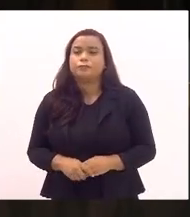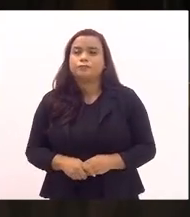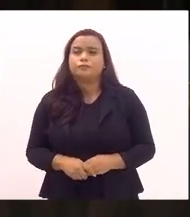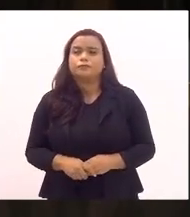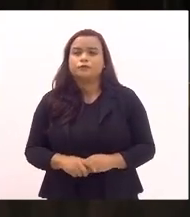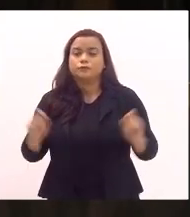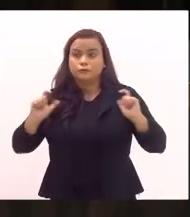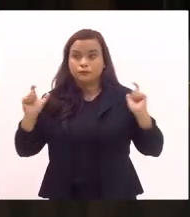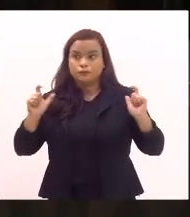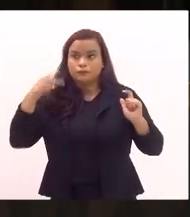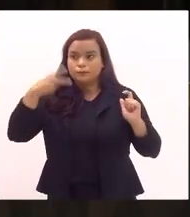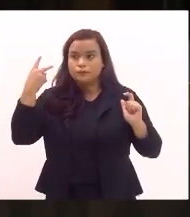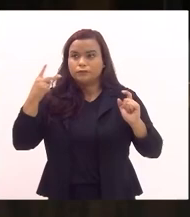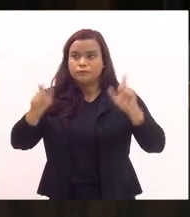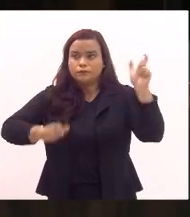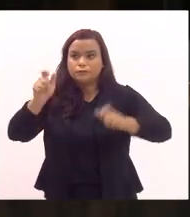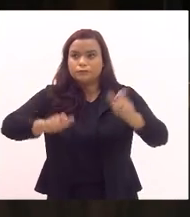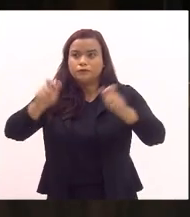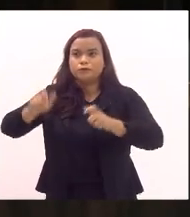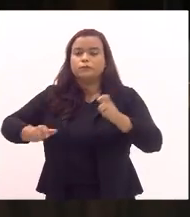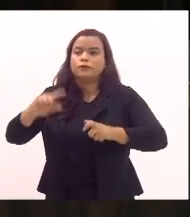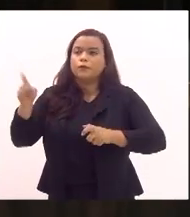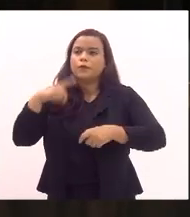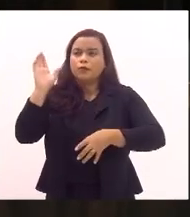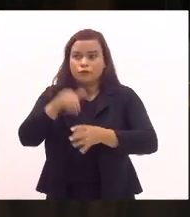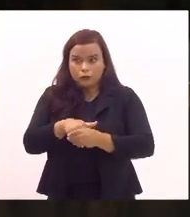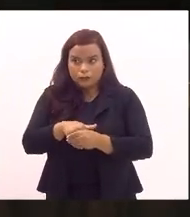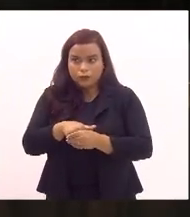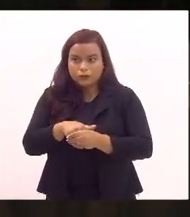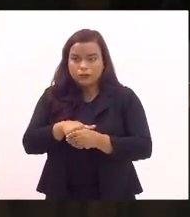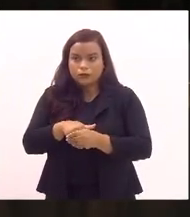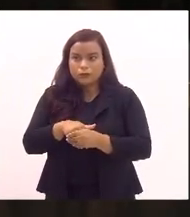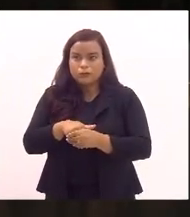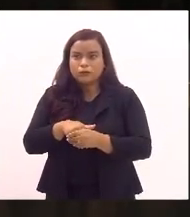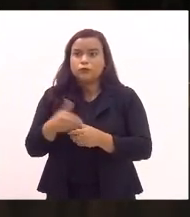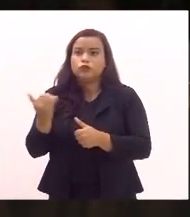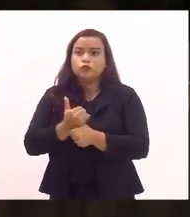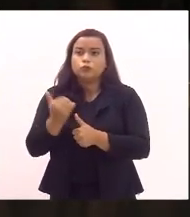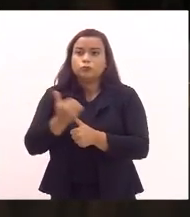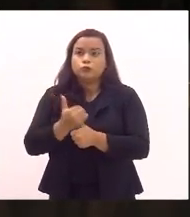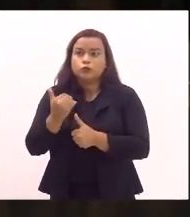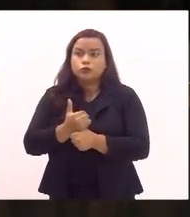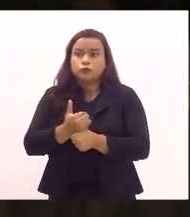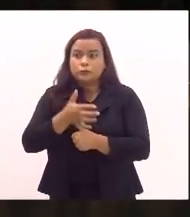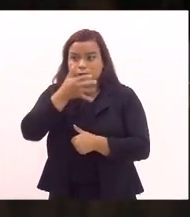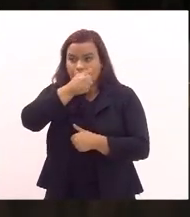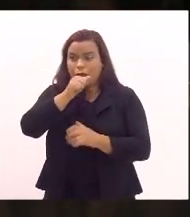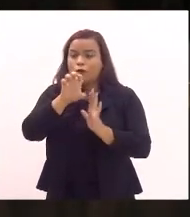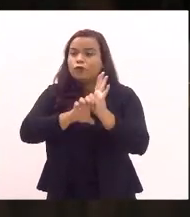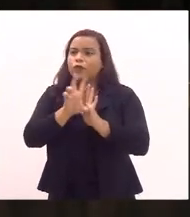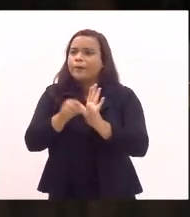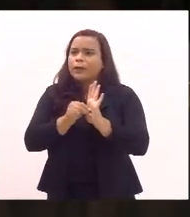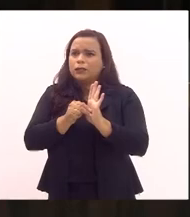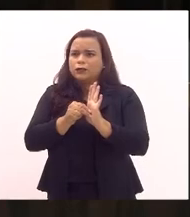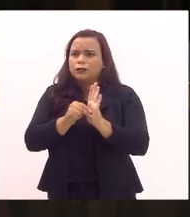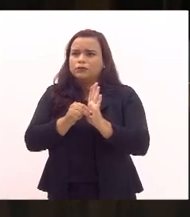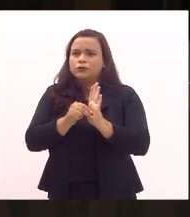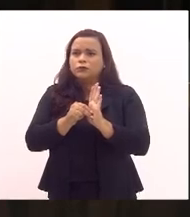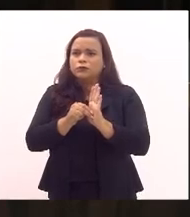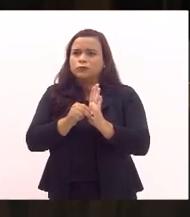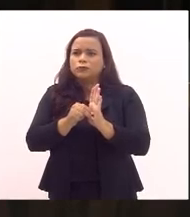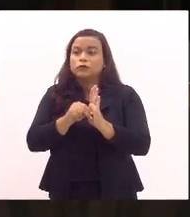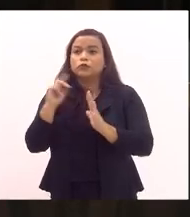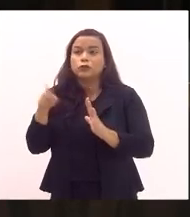a atenção senhores parlamentares nós vamos voltar estamos voltando substitutivo salvo as emendas e